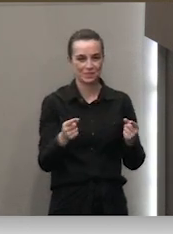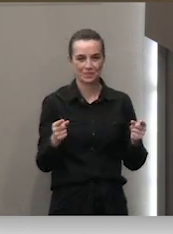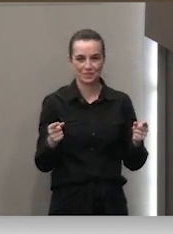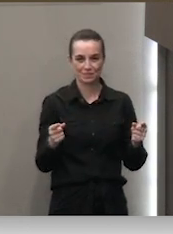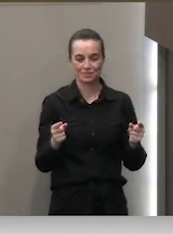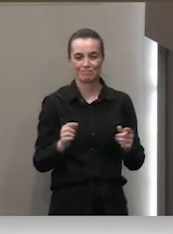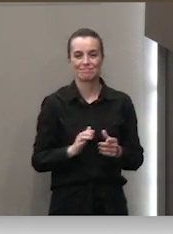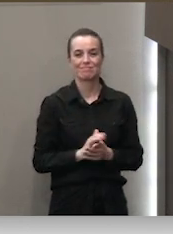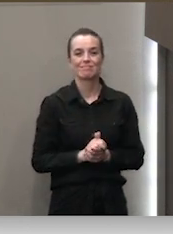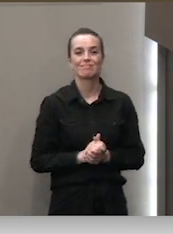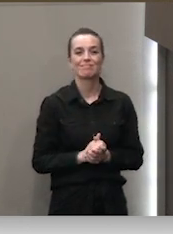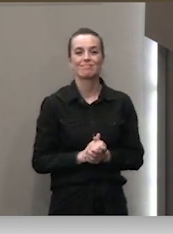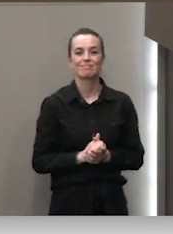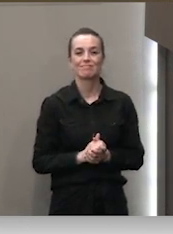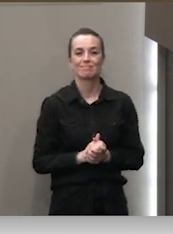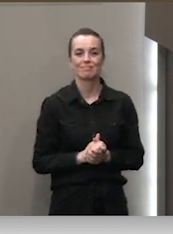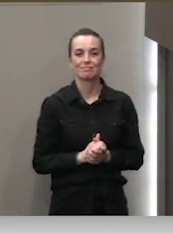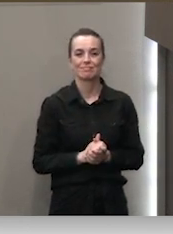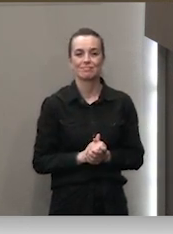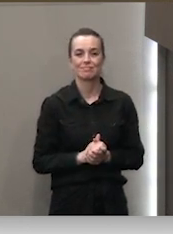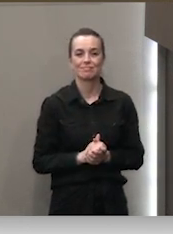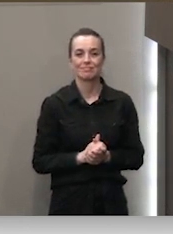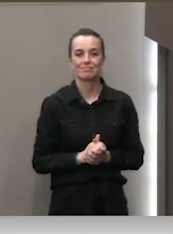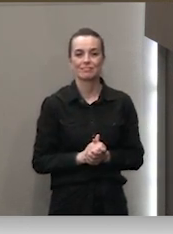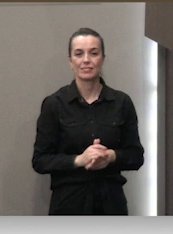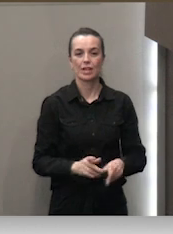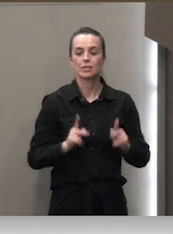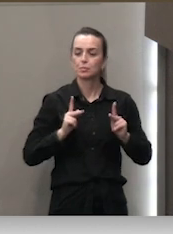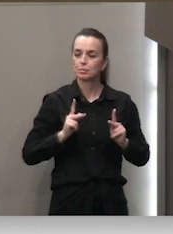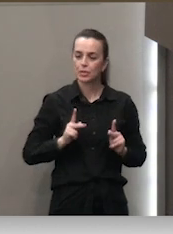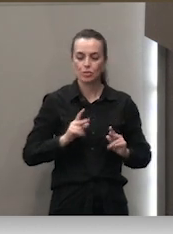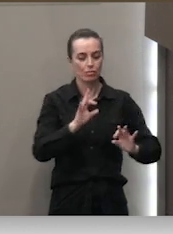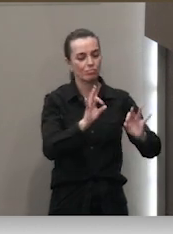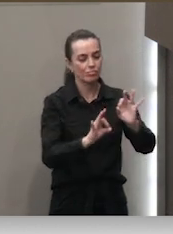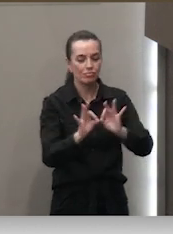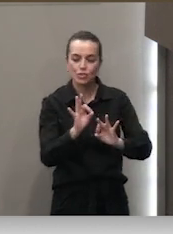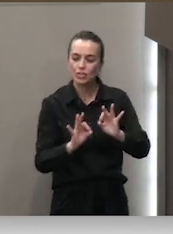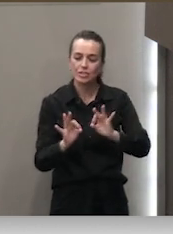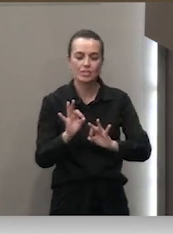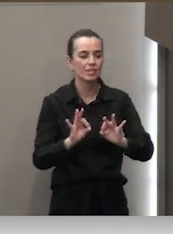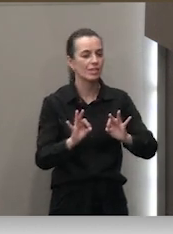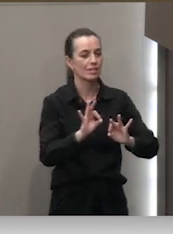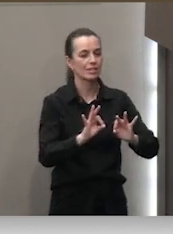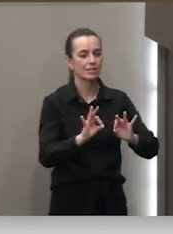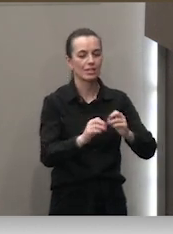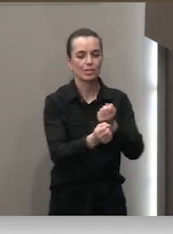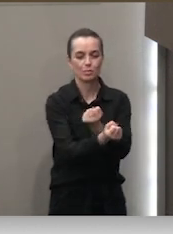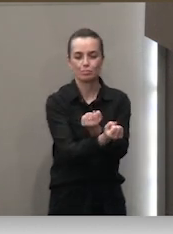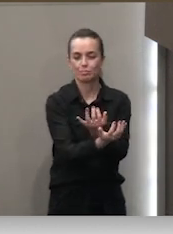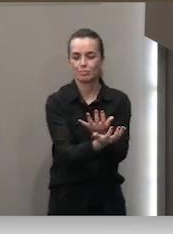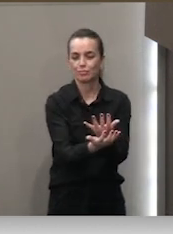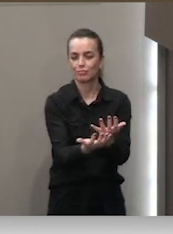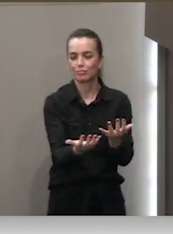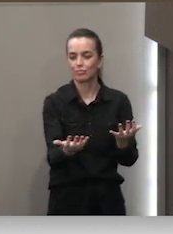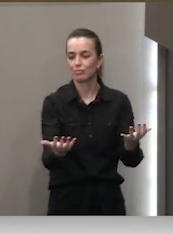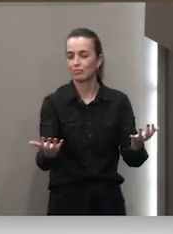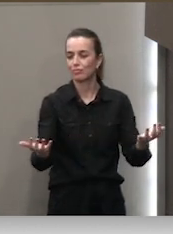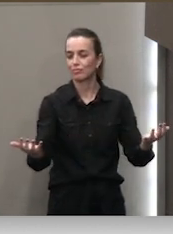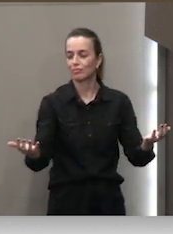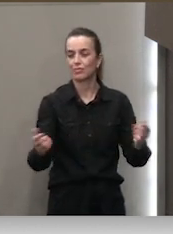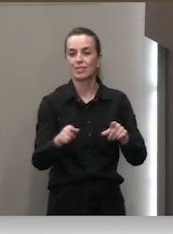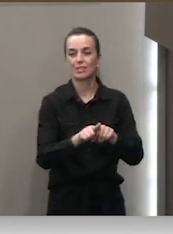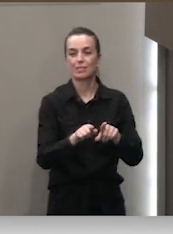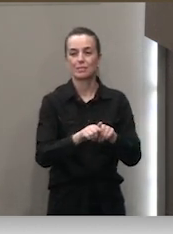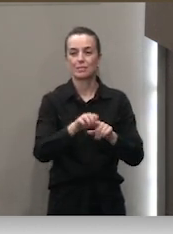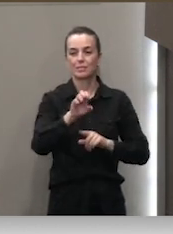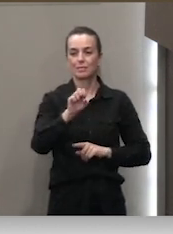pessoal lá servindo, tudo bem organizadinho, as mesas, tudo cheia. O Ernesto também estava lá, eu e